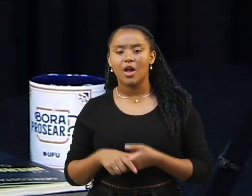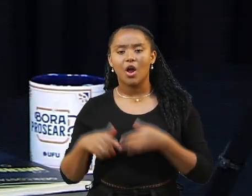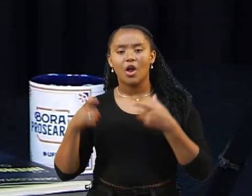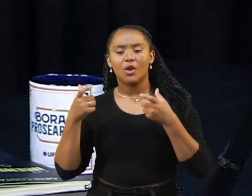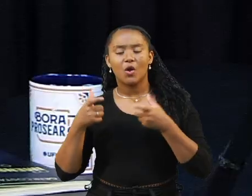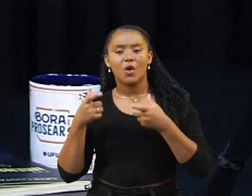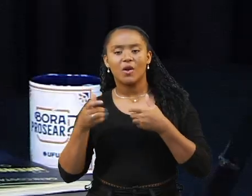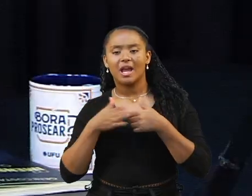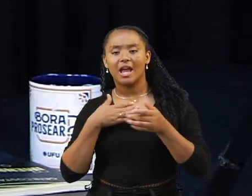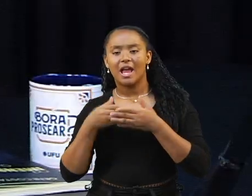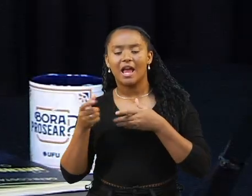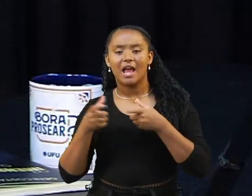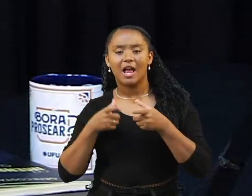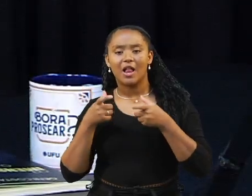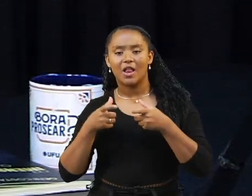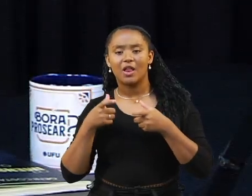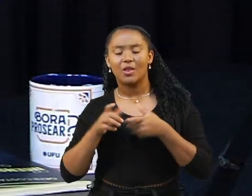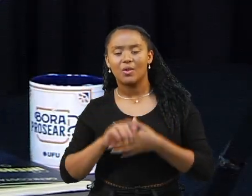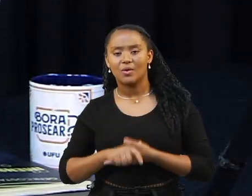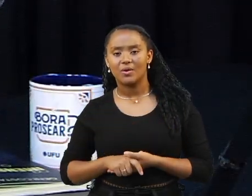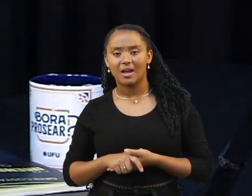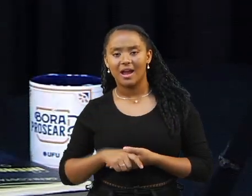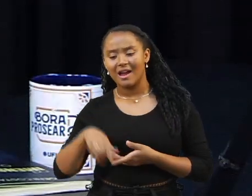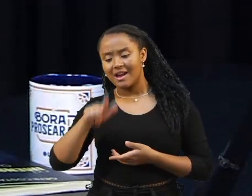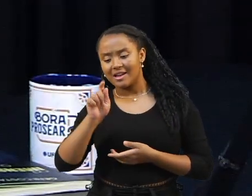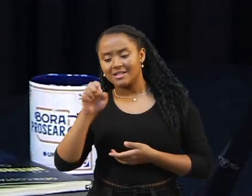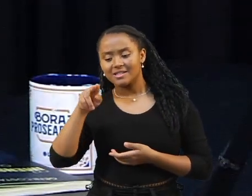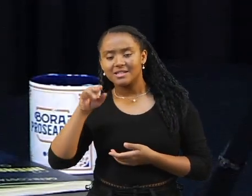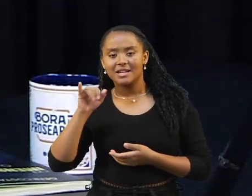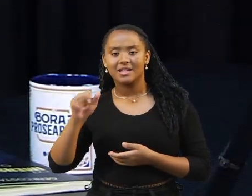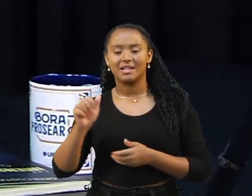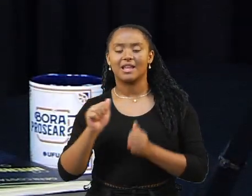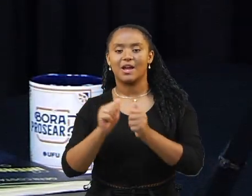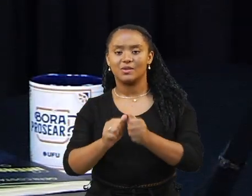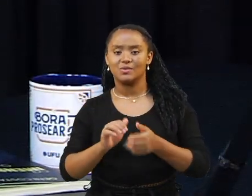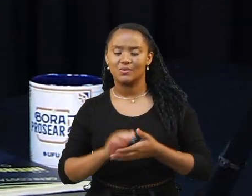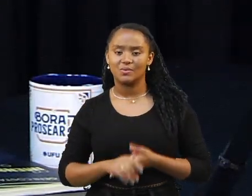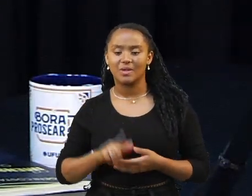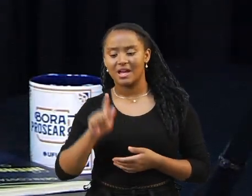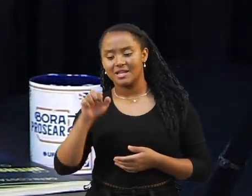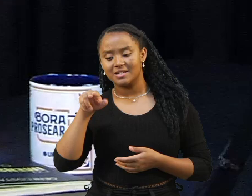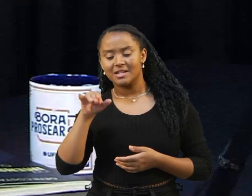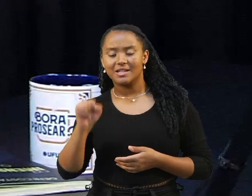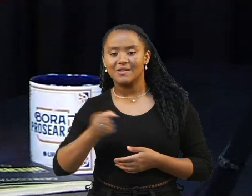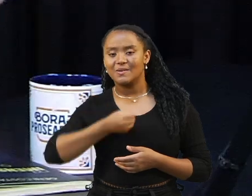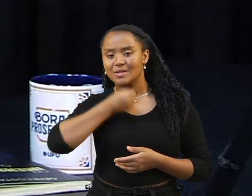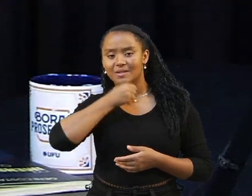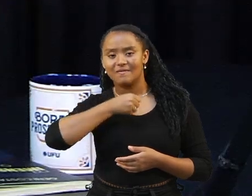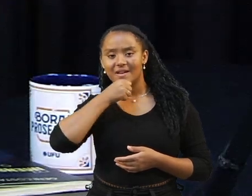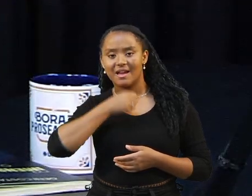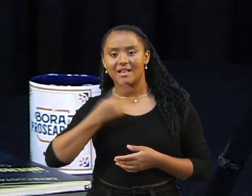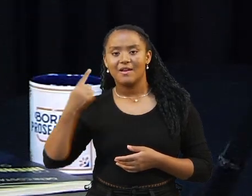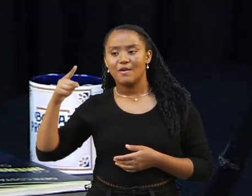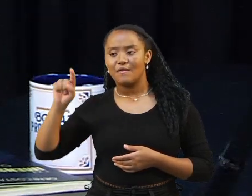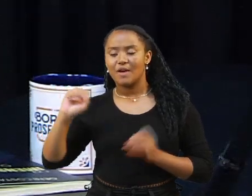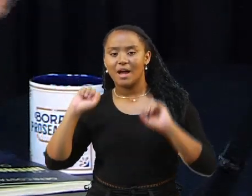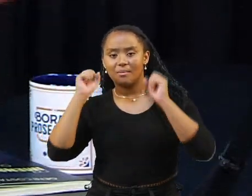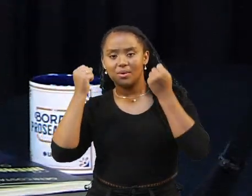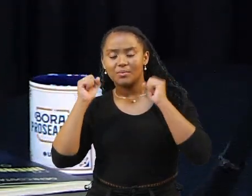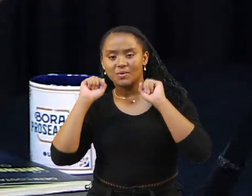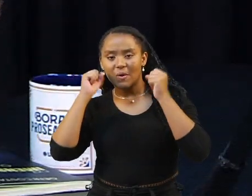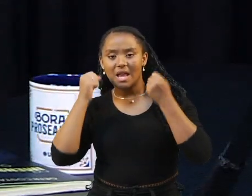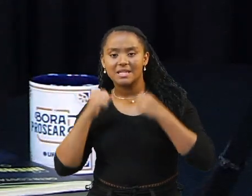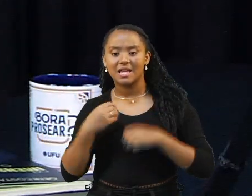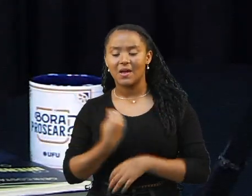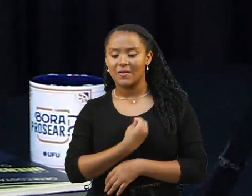Geni está lá, a Geni dos velhos. Lá na sala está cantando coral. Lá na musculação,